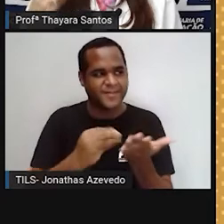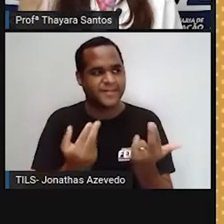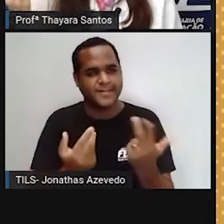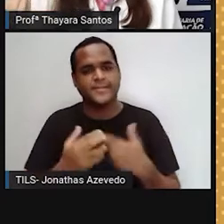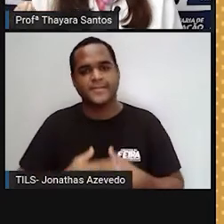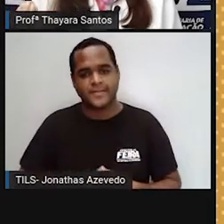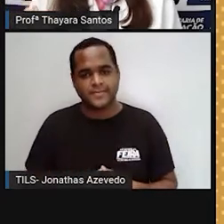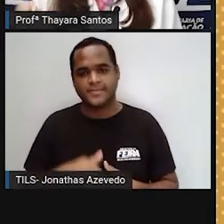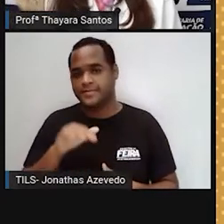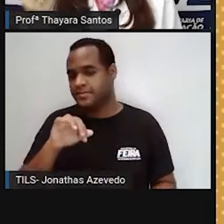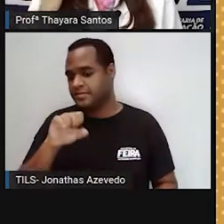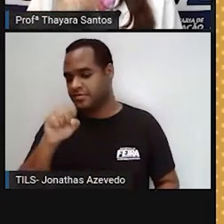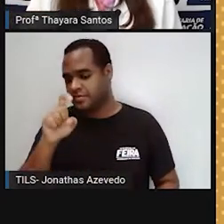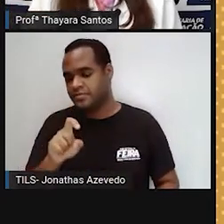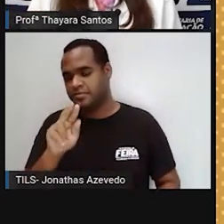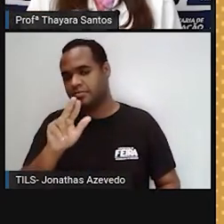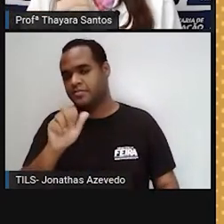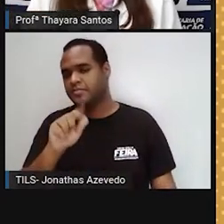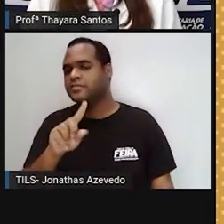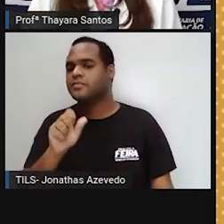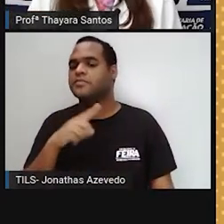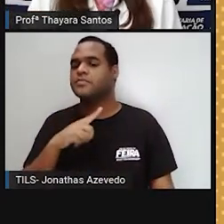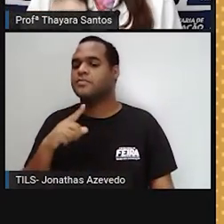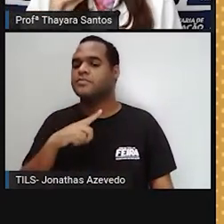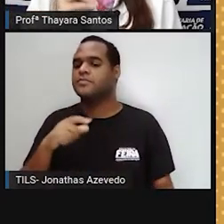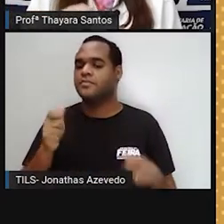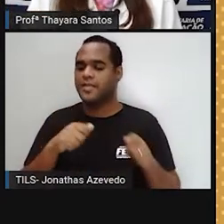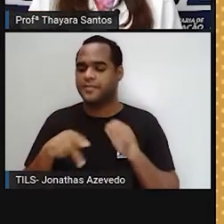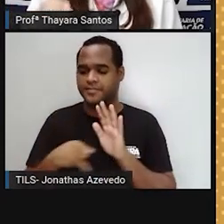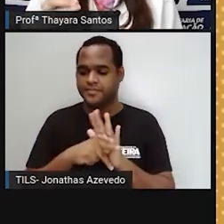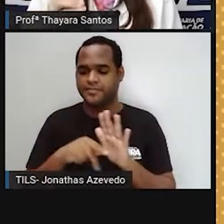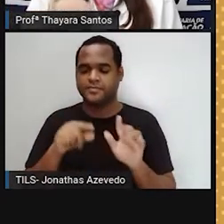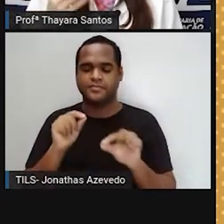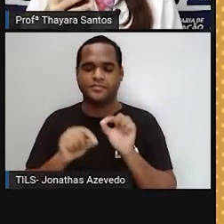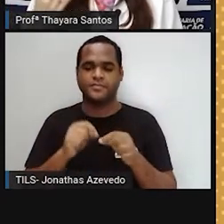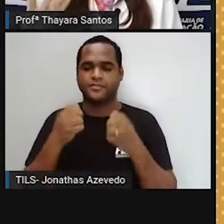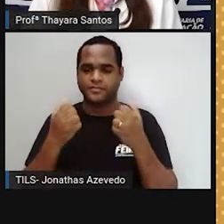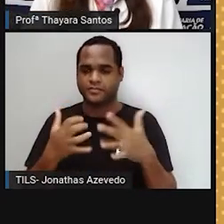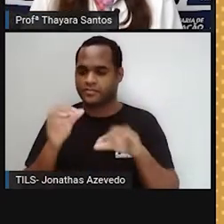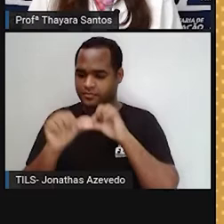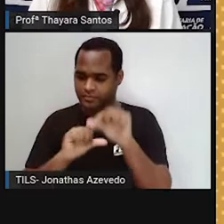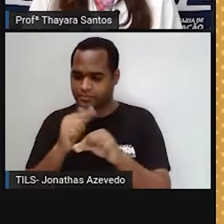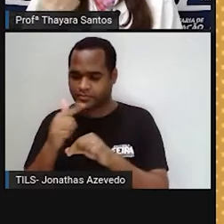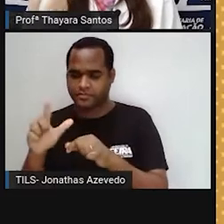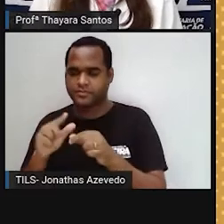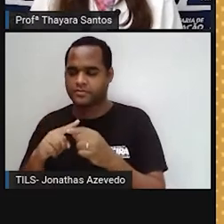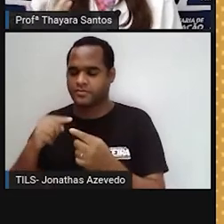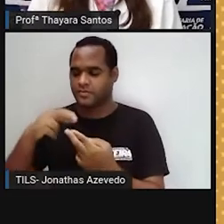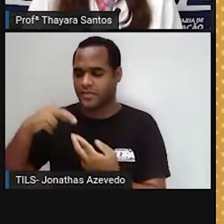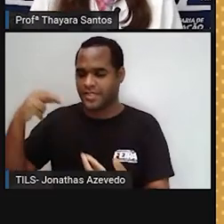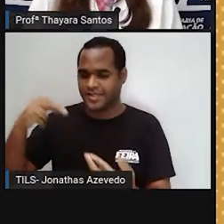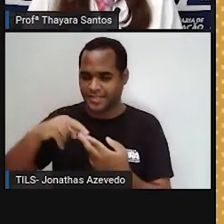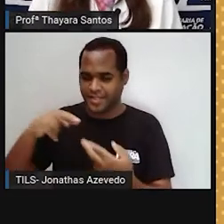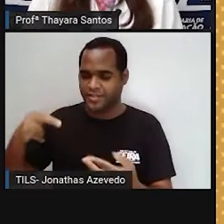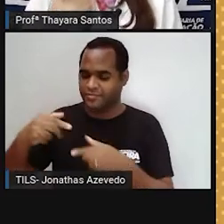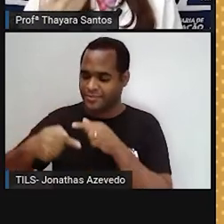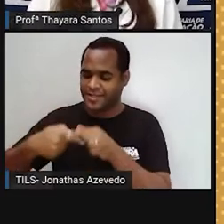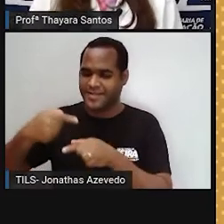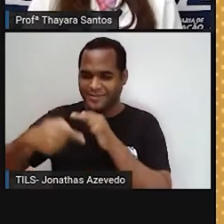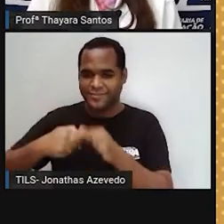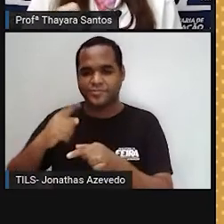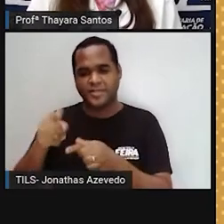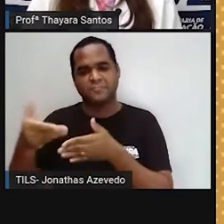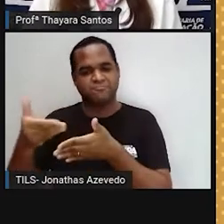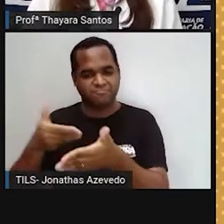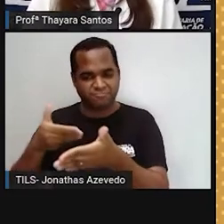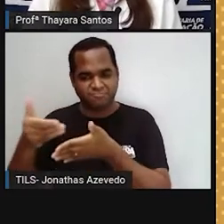reprodução sexuada, aí sim a gente tem a participação dos gametas e a troca de material genético entre esses organismos. Mas a